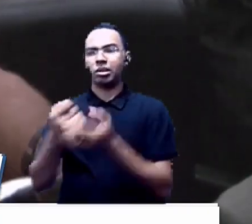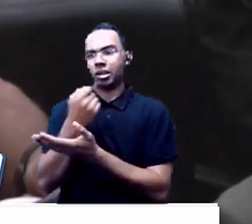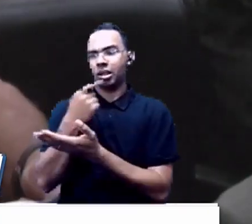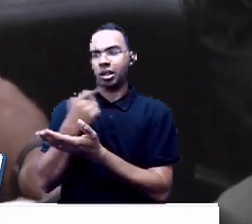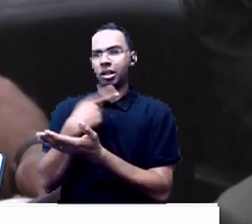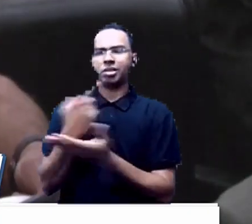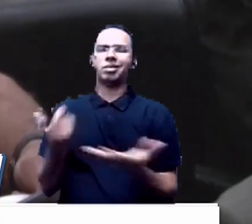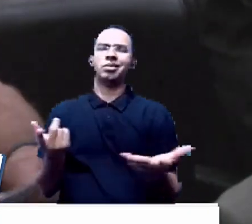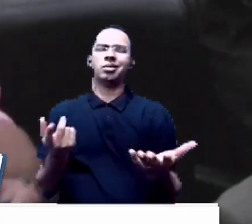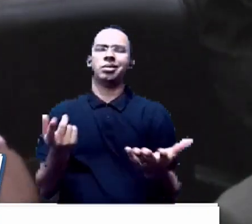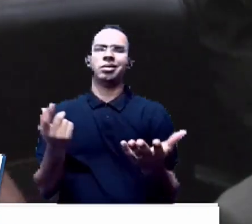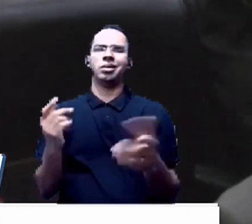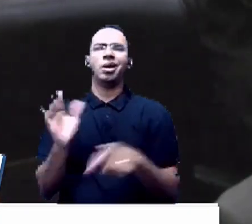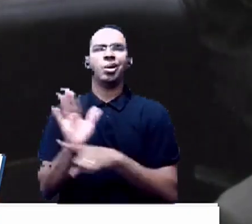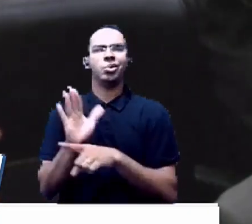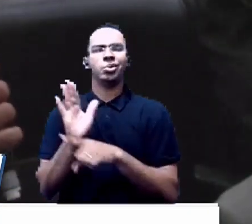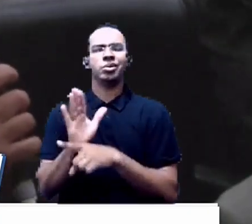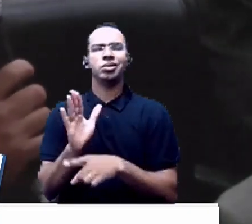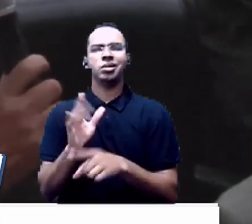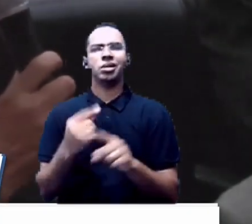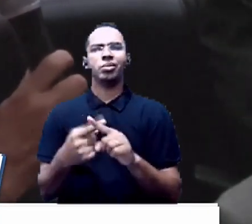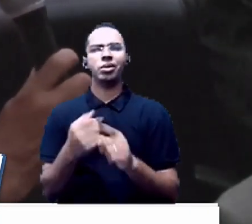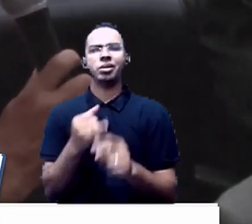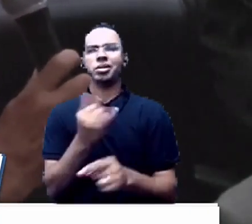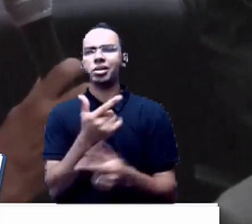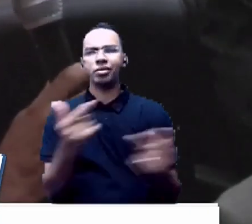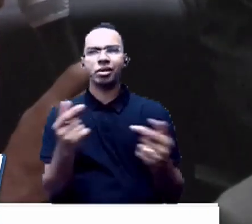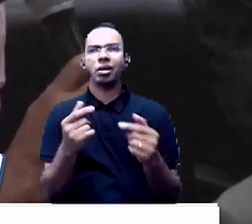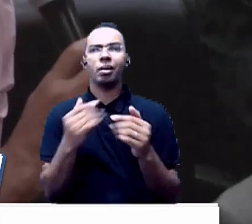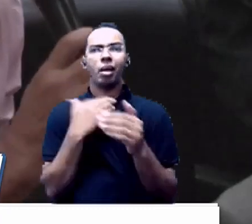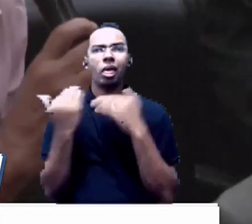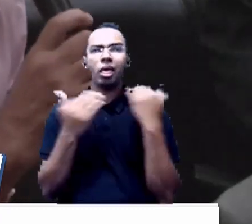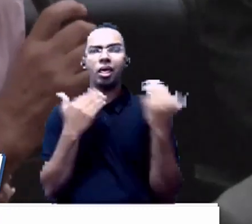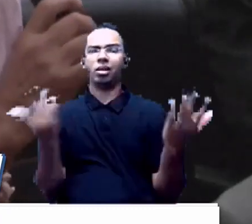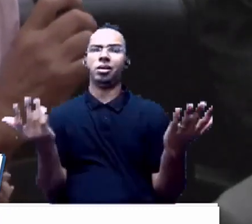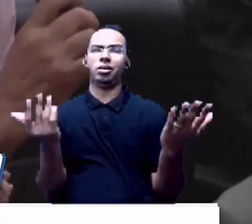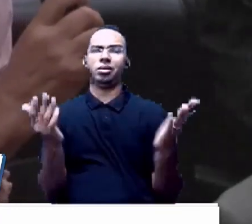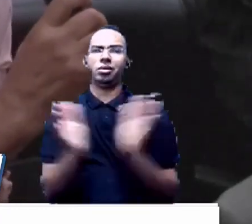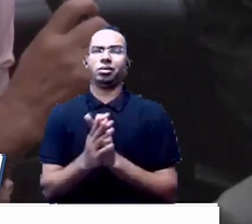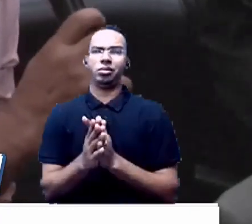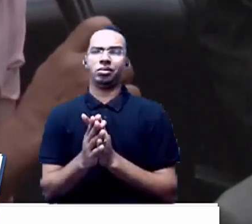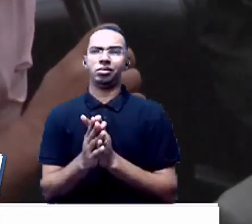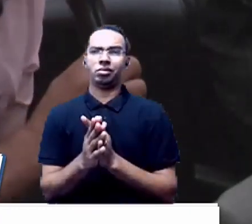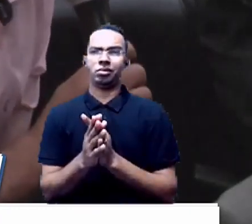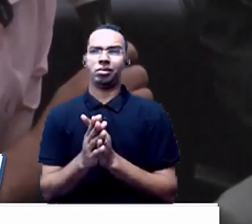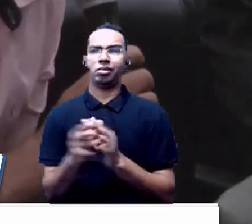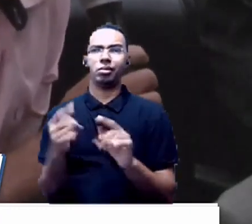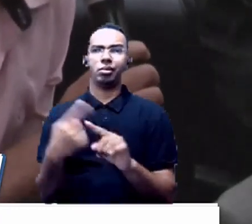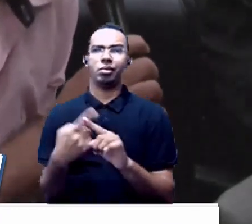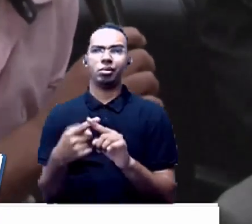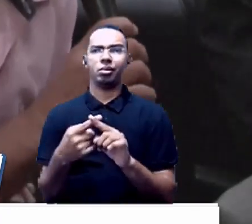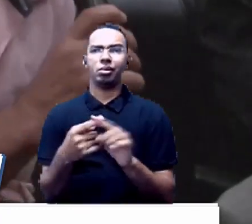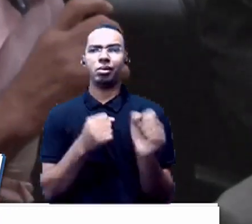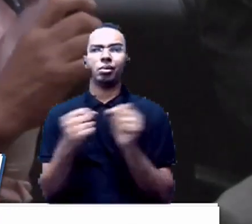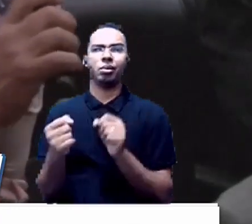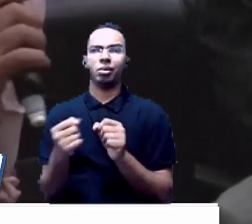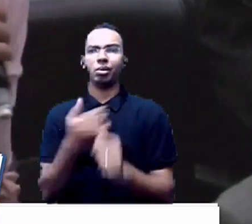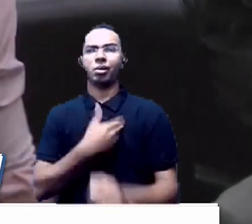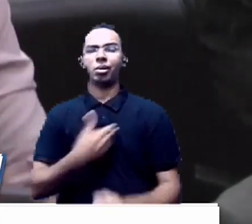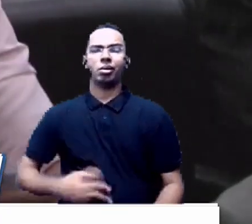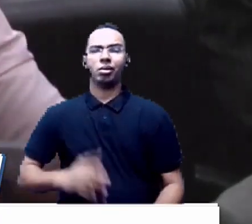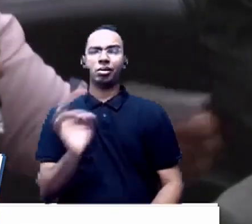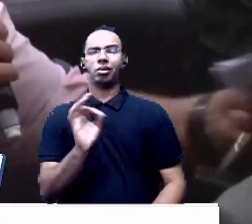gente está ajudando. Porque se não fizer isso, vai morrer. Vai morrer. Porque o poder público não está fazendo o que precisa, pelo